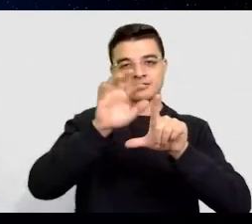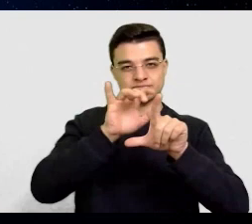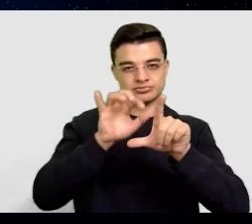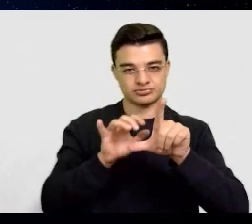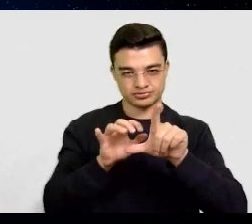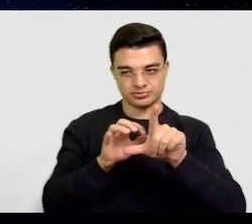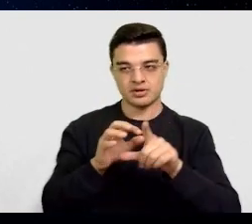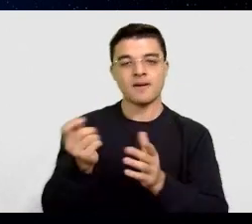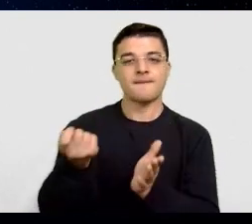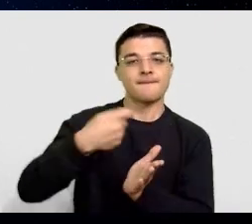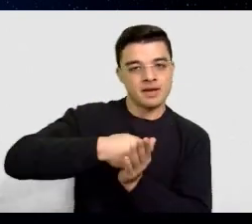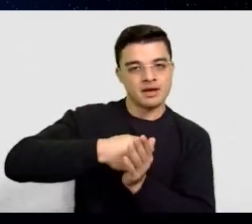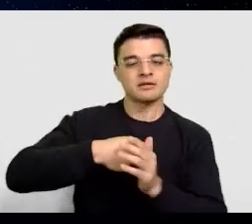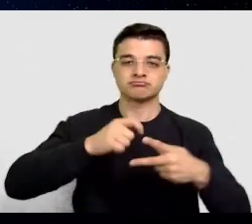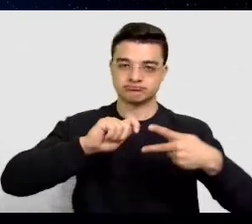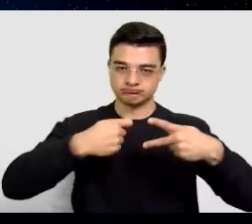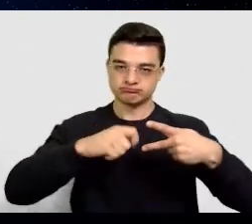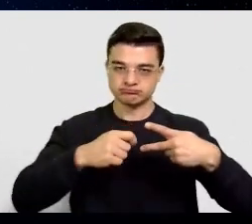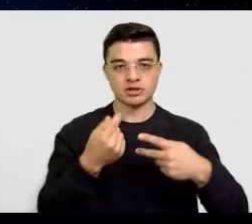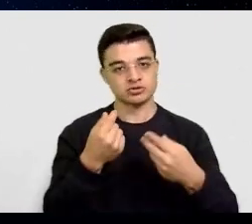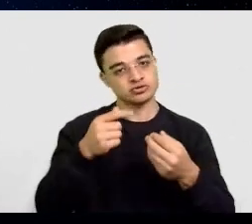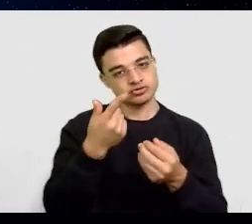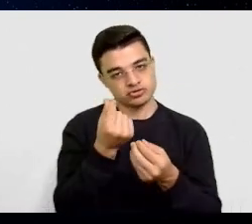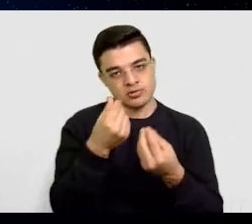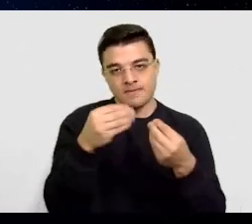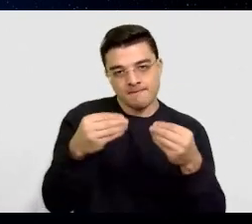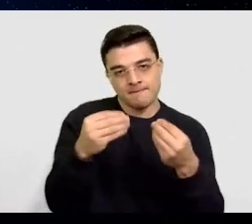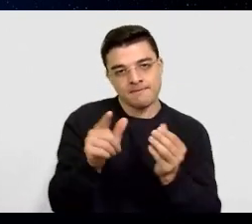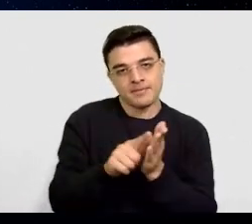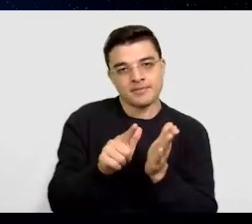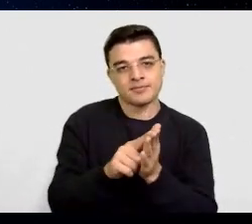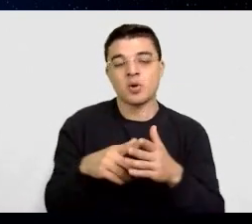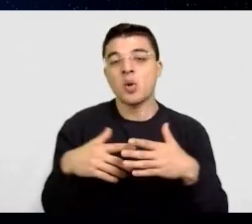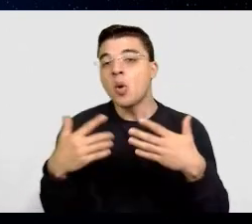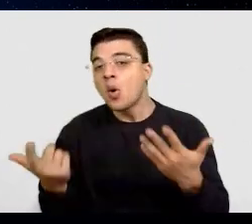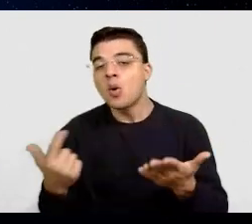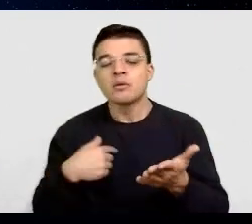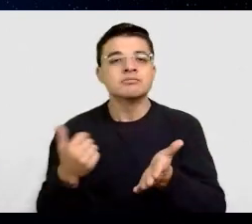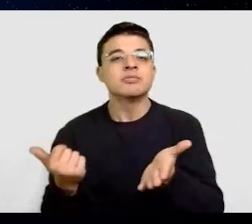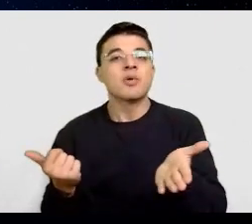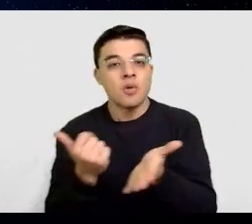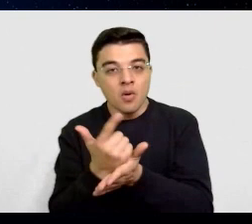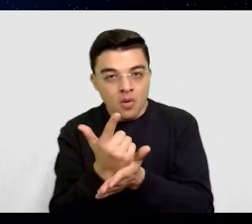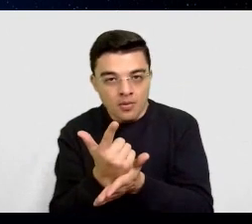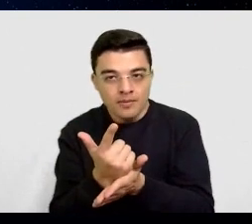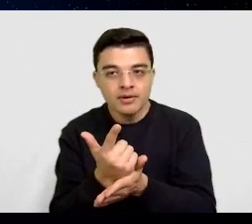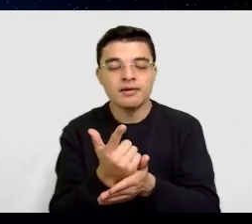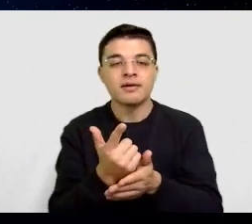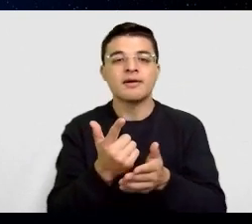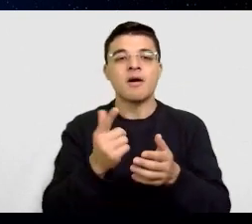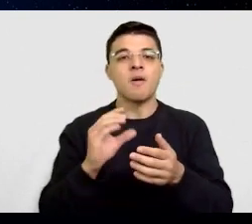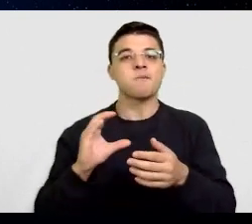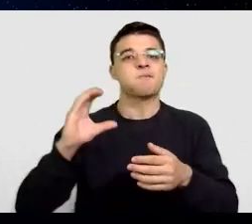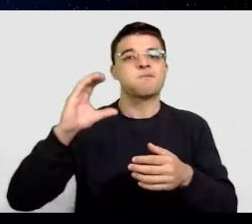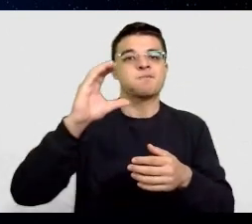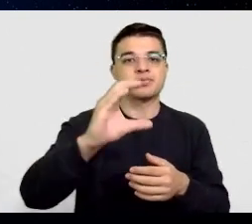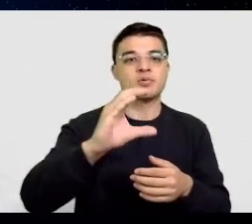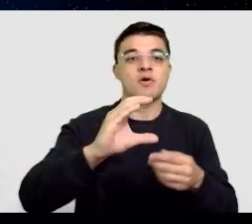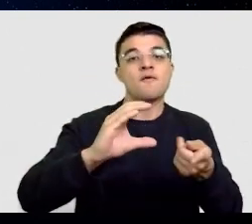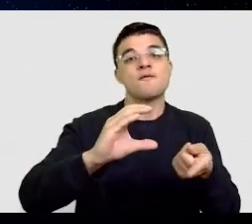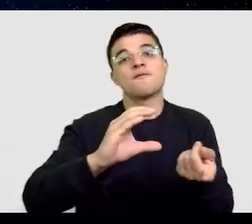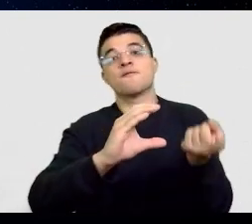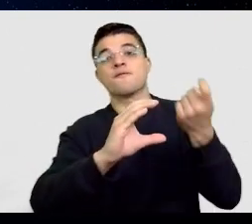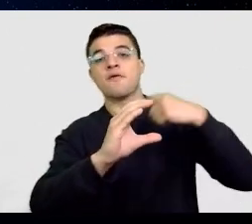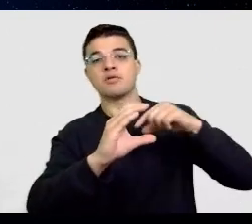dá o dinheiro em espécie. Ou, ao realizar uma compra, eu informo que vou querer um troco em dinheiro, em espécie, faço um Pix a mais e